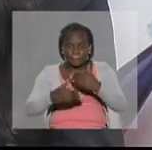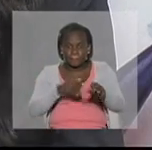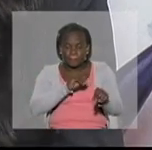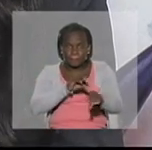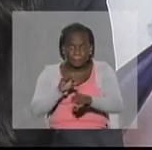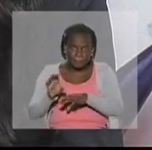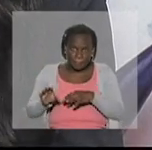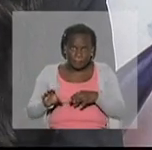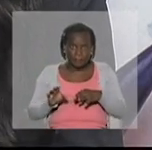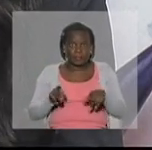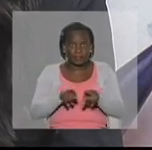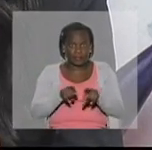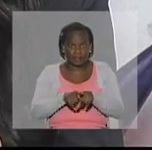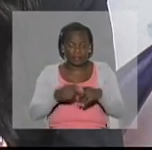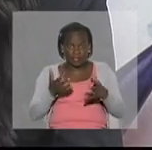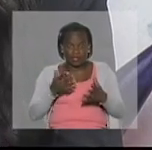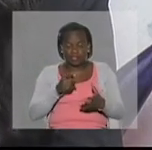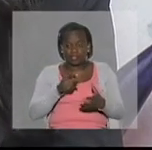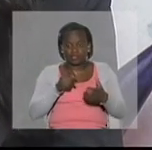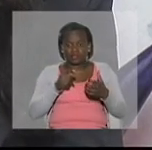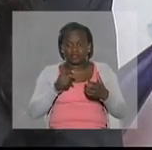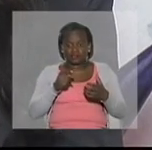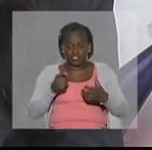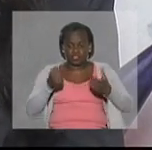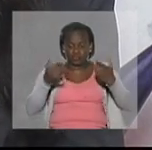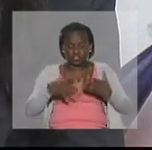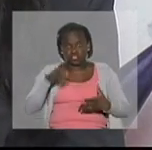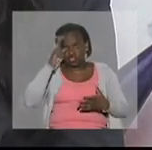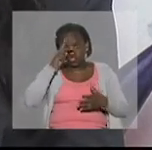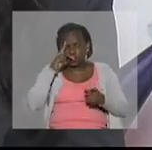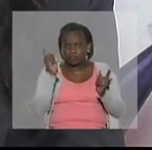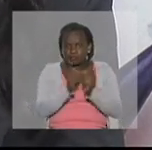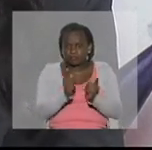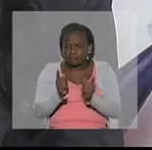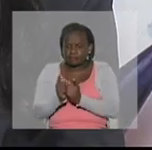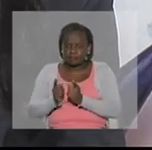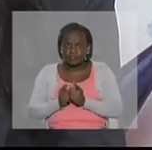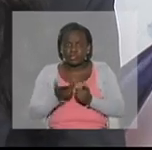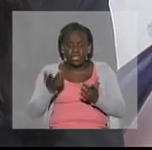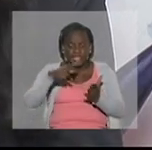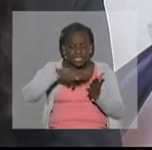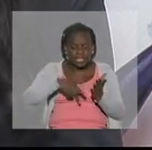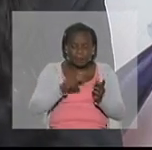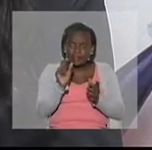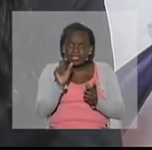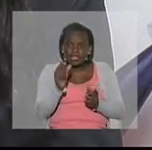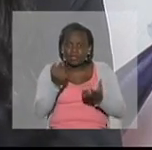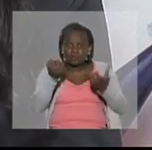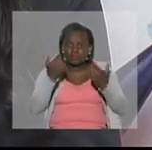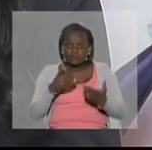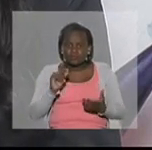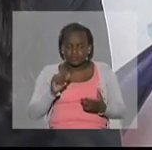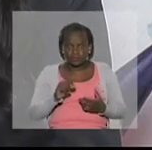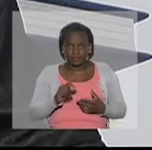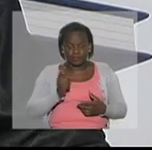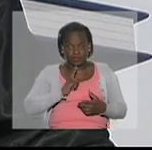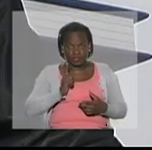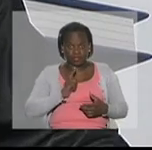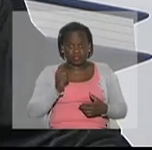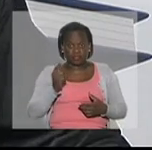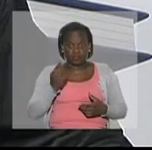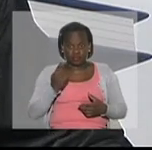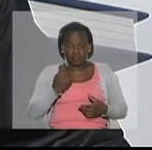passar conhecimento também. Eu queria que você falou que são histórias bem curtas. Sim. Queria que você lesse o trecho de alguma para gente.